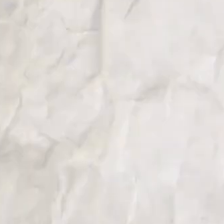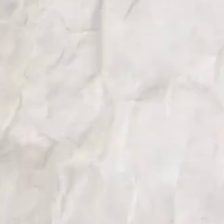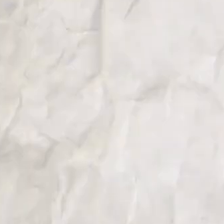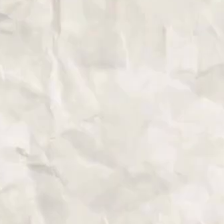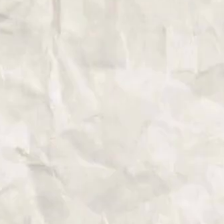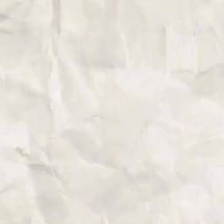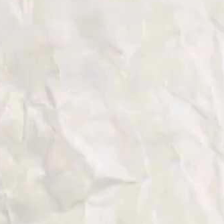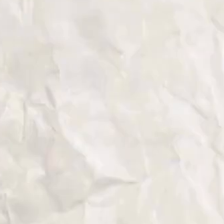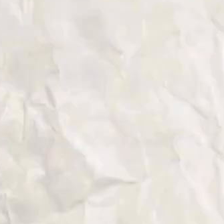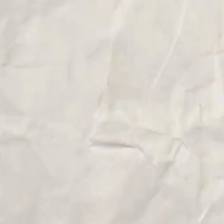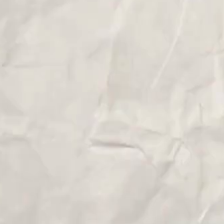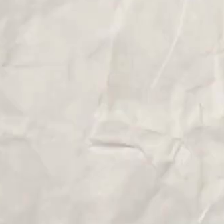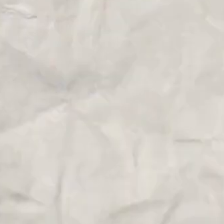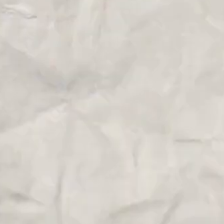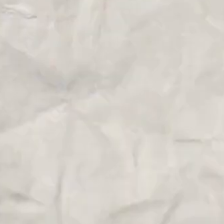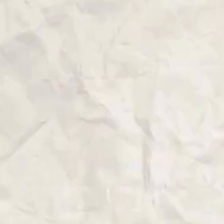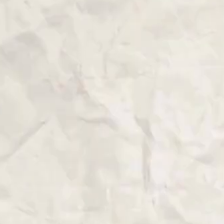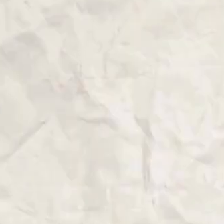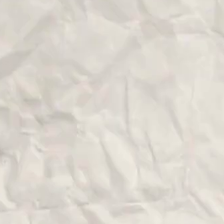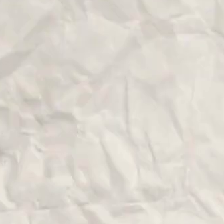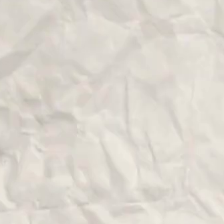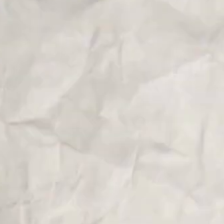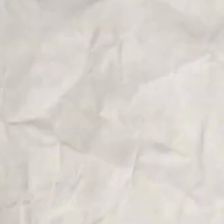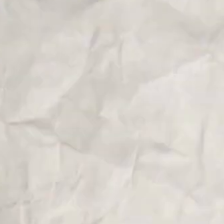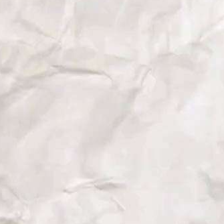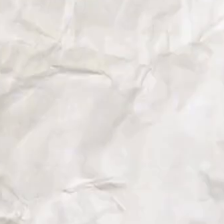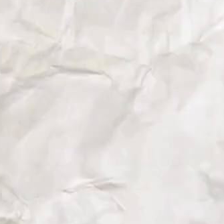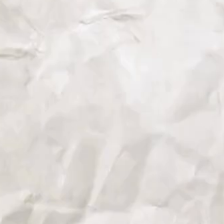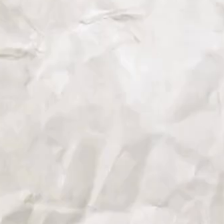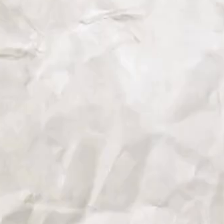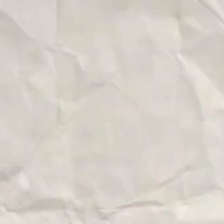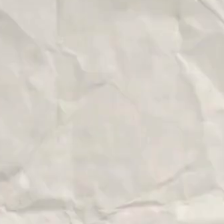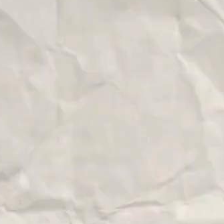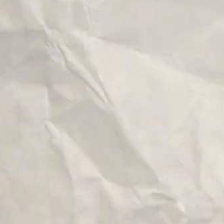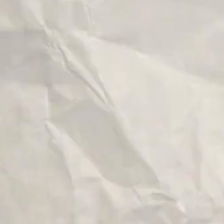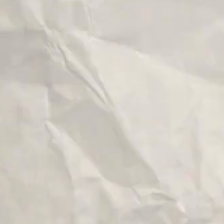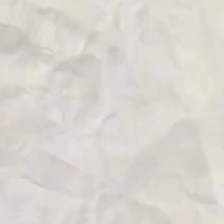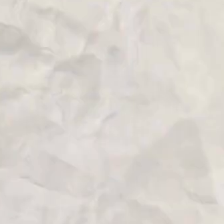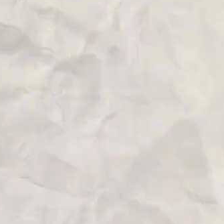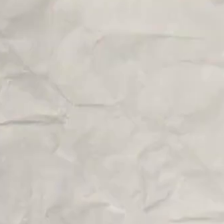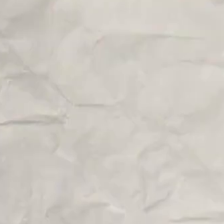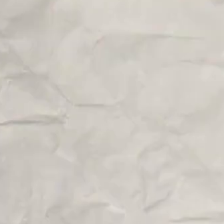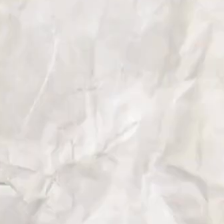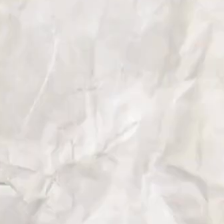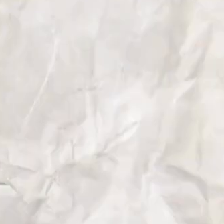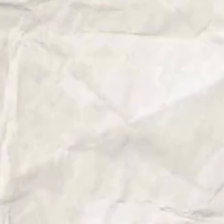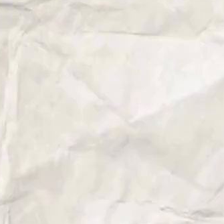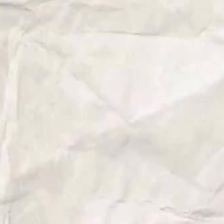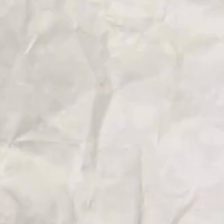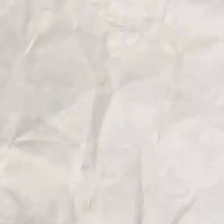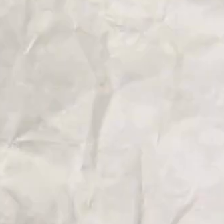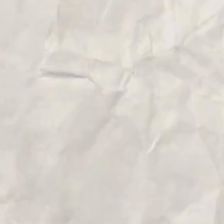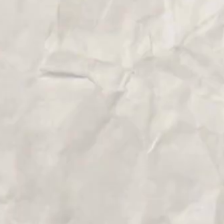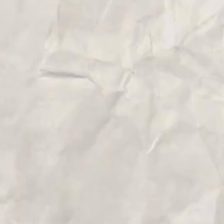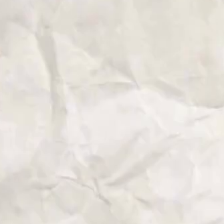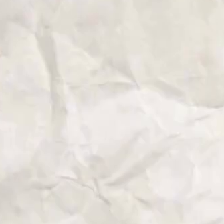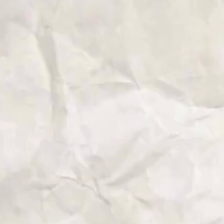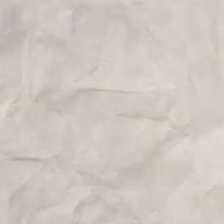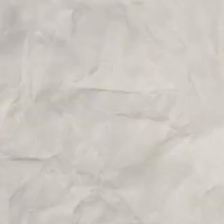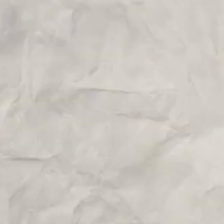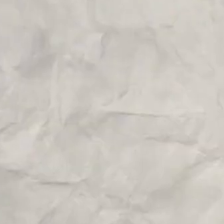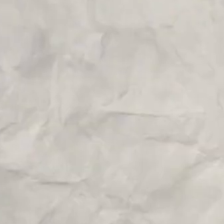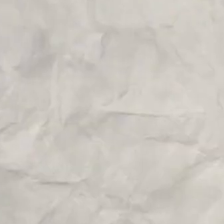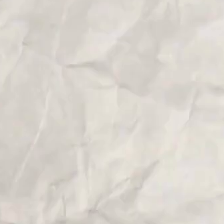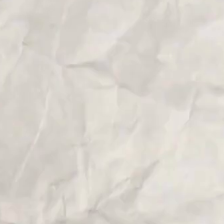E é aqui que a mesa diretora fica durante a sessão. Ela é responsável por organizar e conduzir os